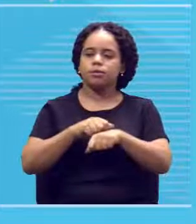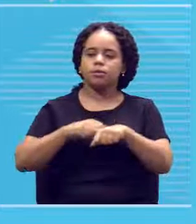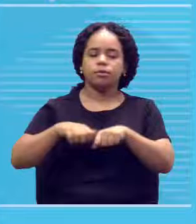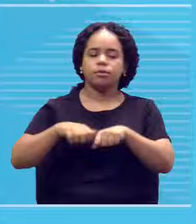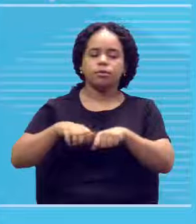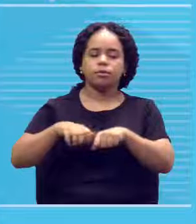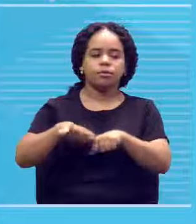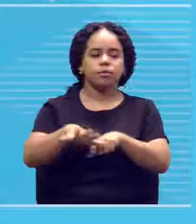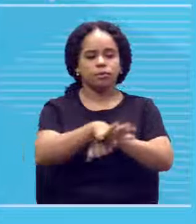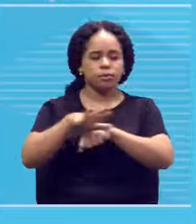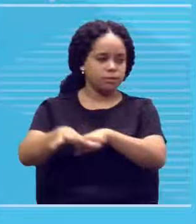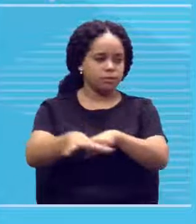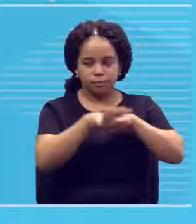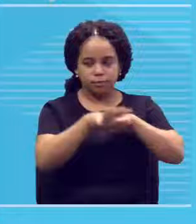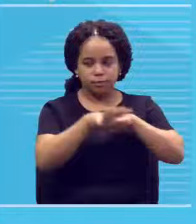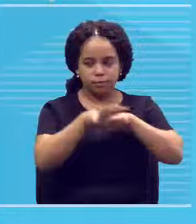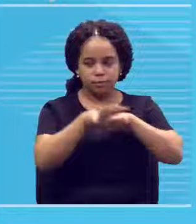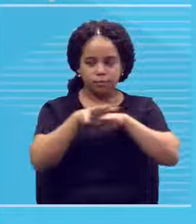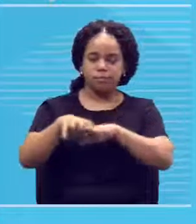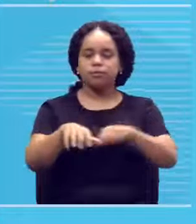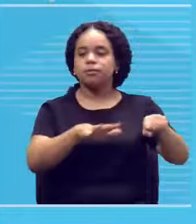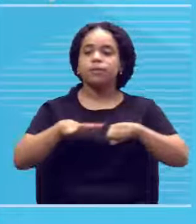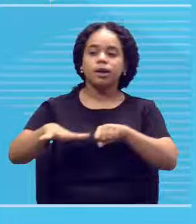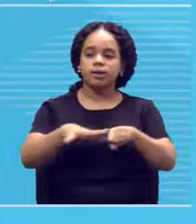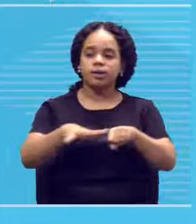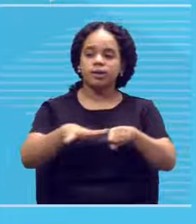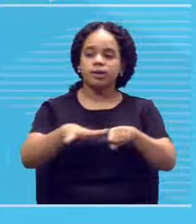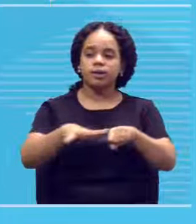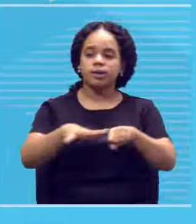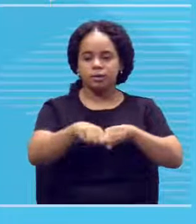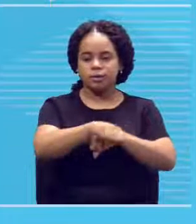né são pessoas